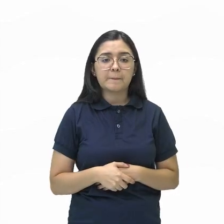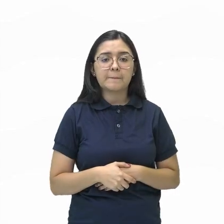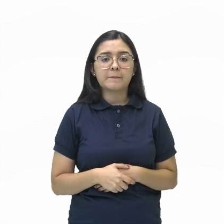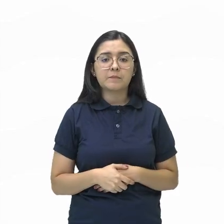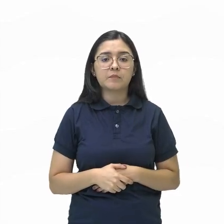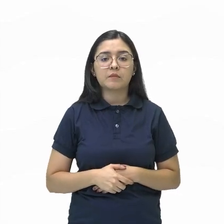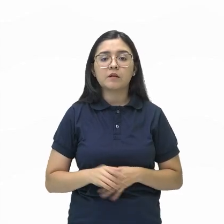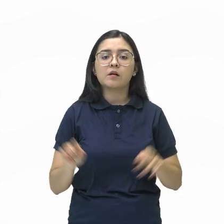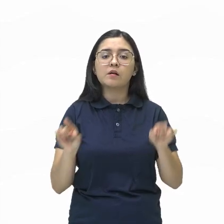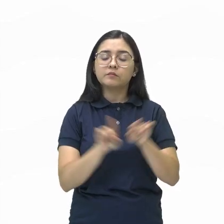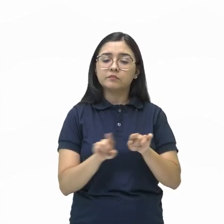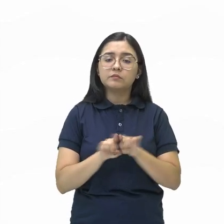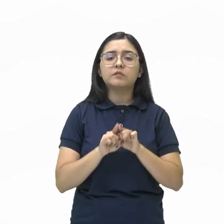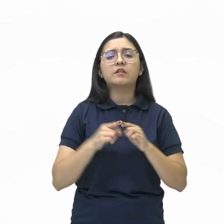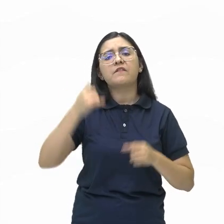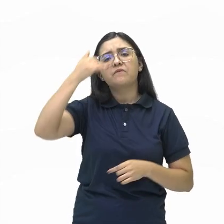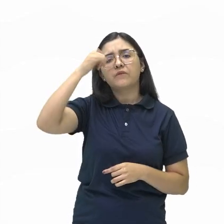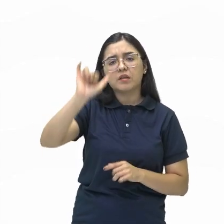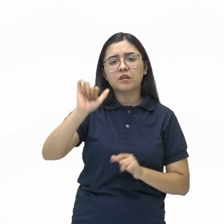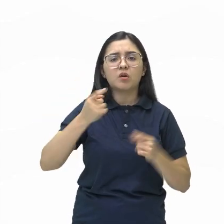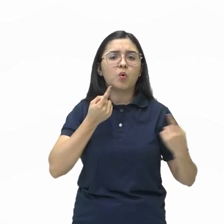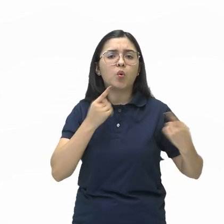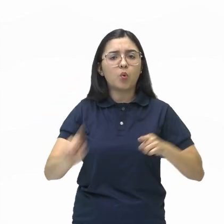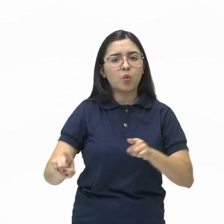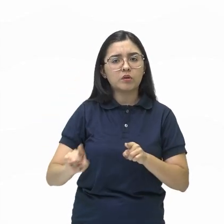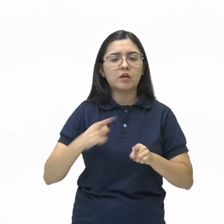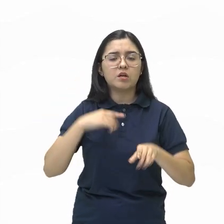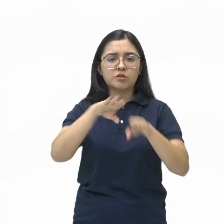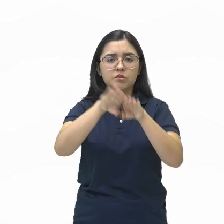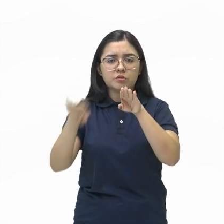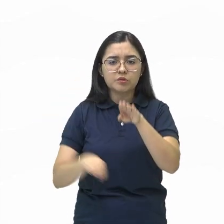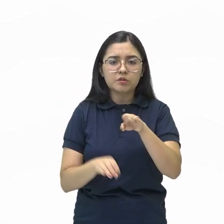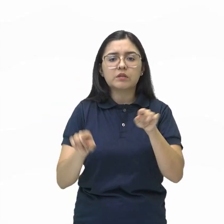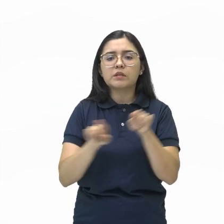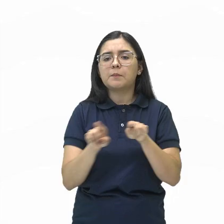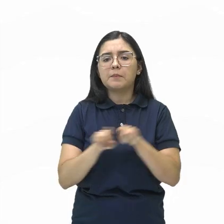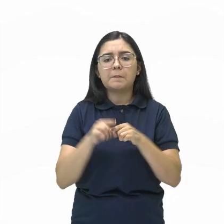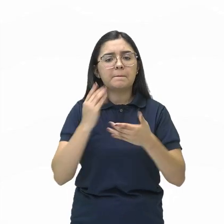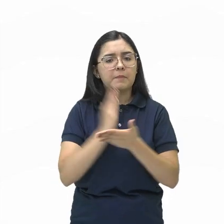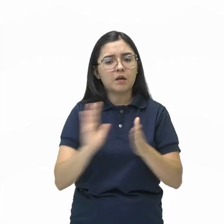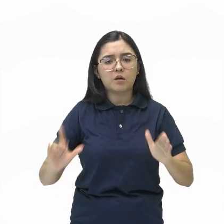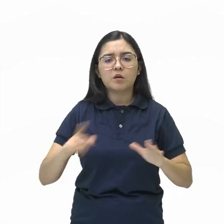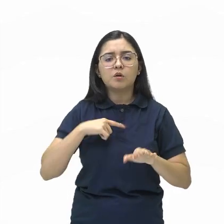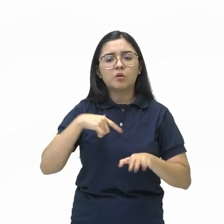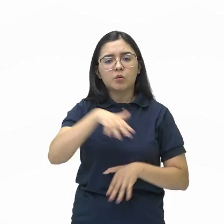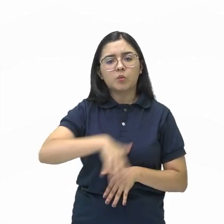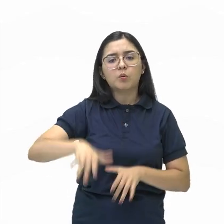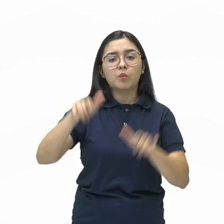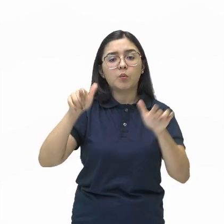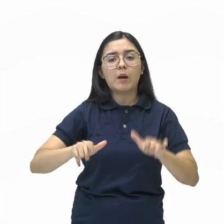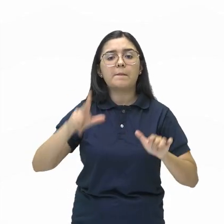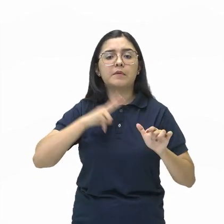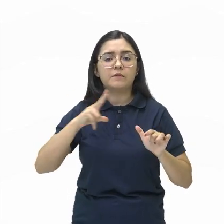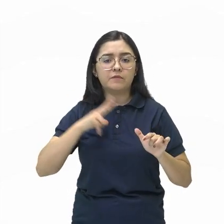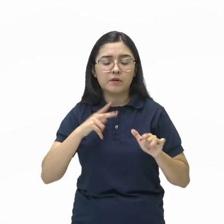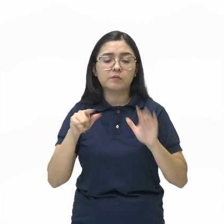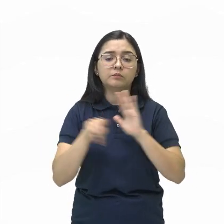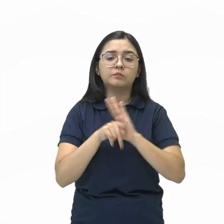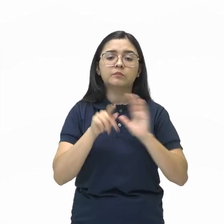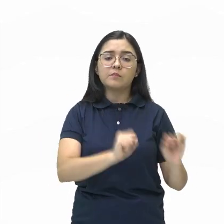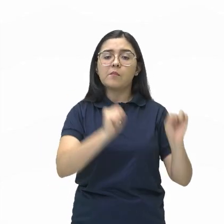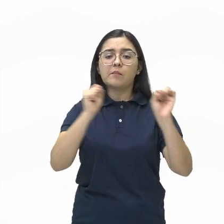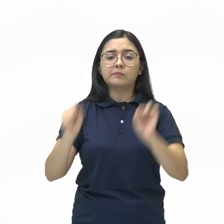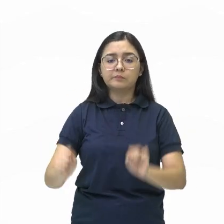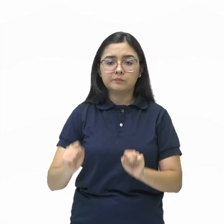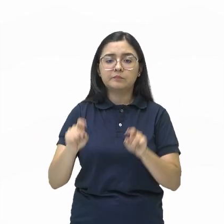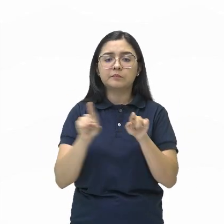o combate à desigualdade, a abolição da propriedade privada, tomada do poder pela